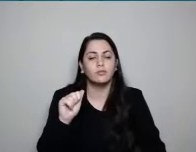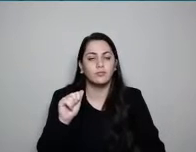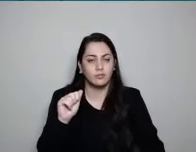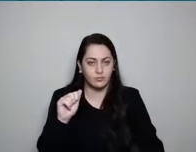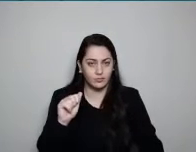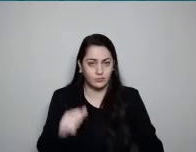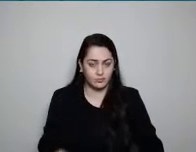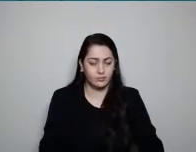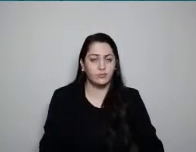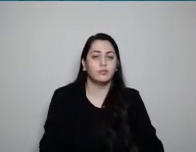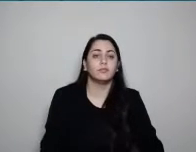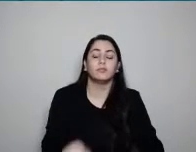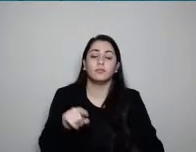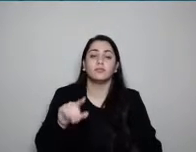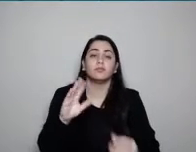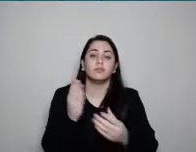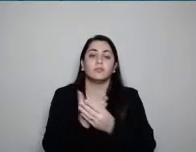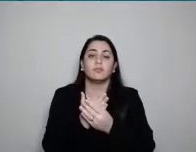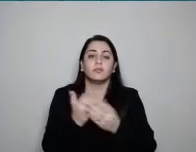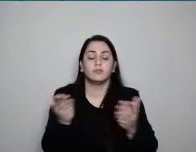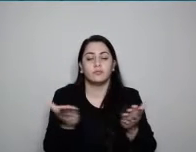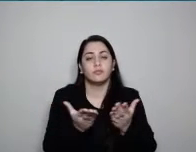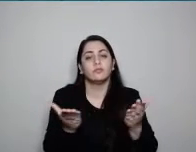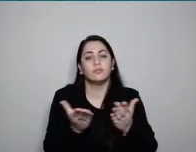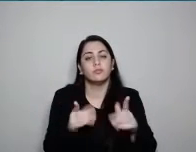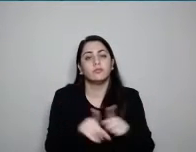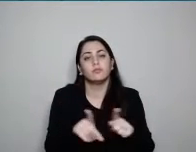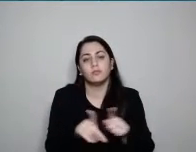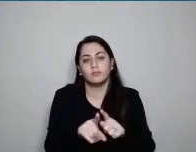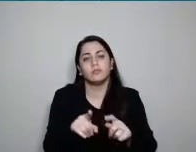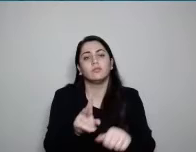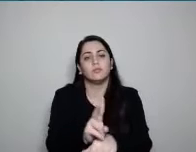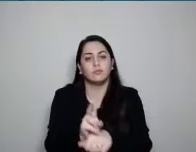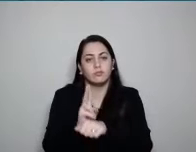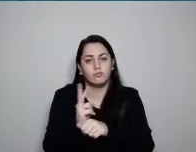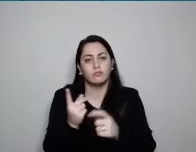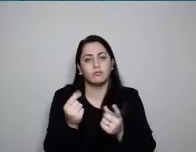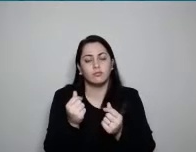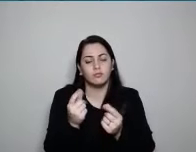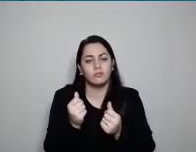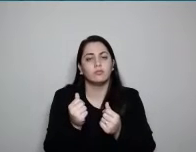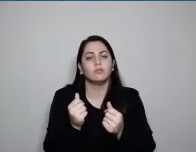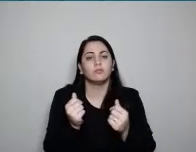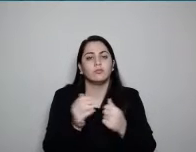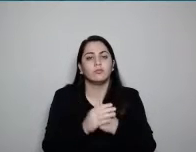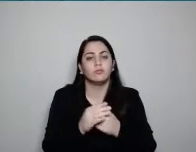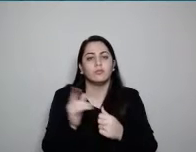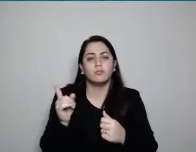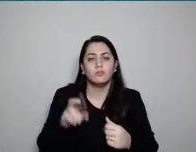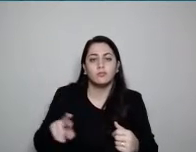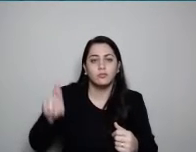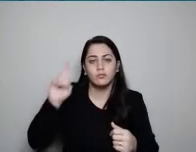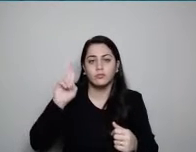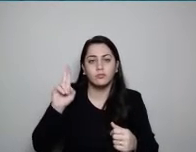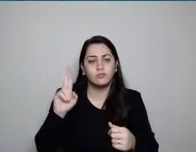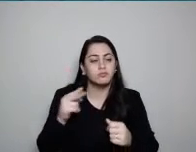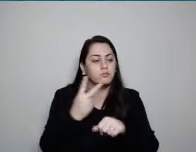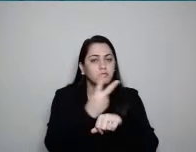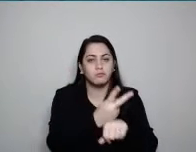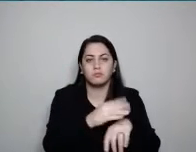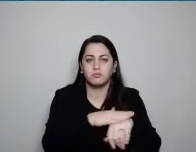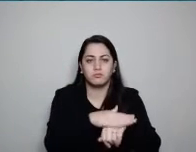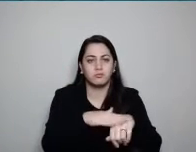Esse caso aí também é o mesmo caso de empréstimo. Ressalto que a parte autora não procurou, a autora do processo, né? Não